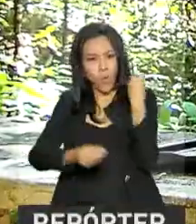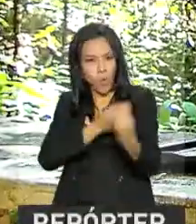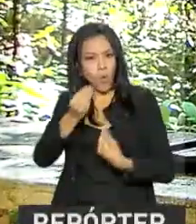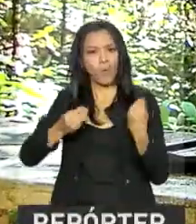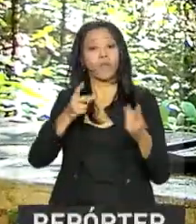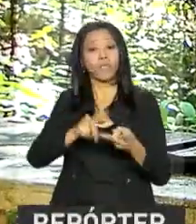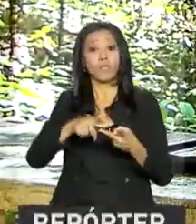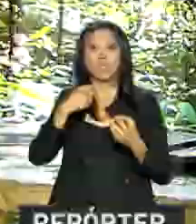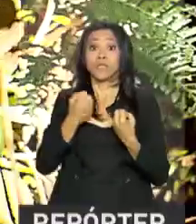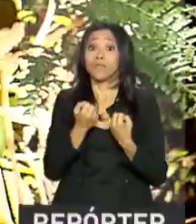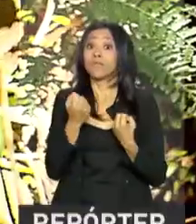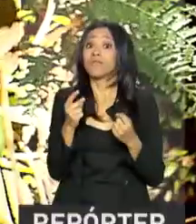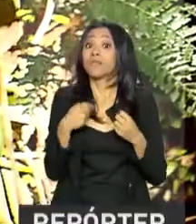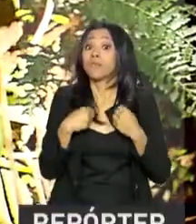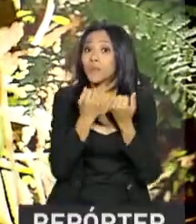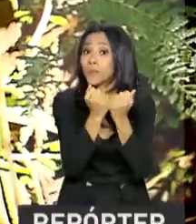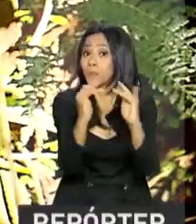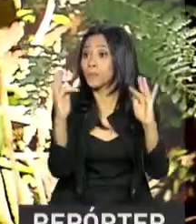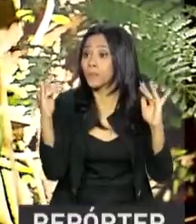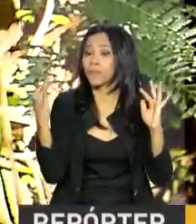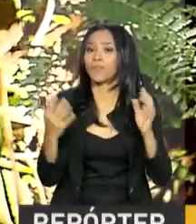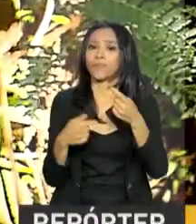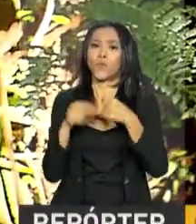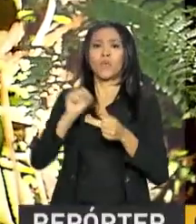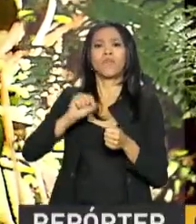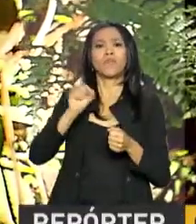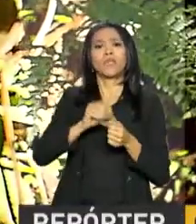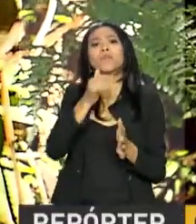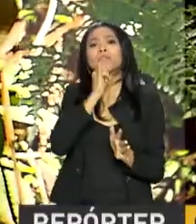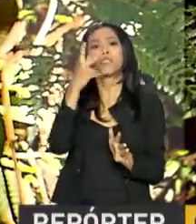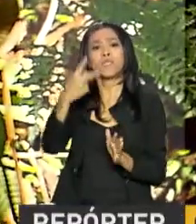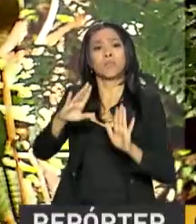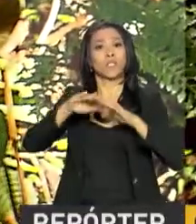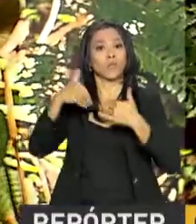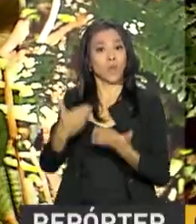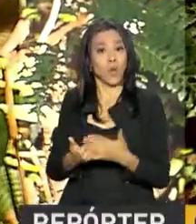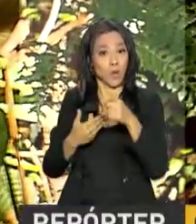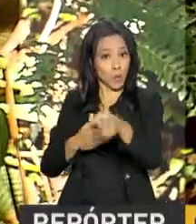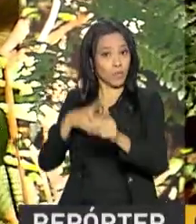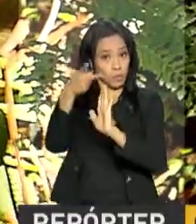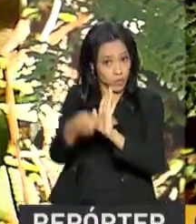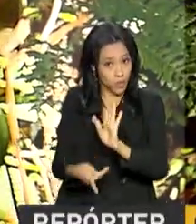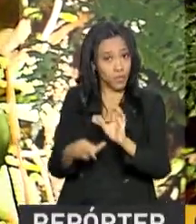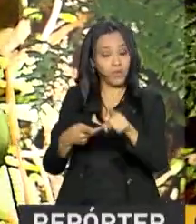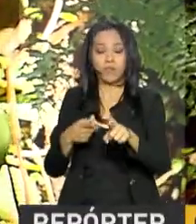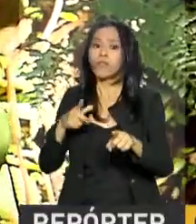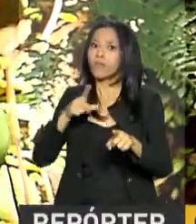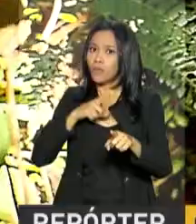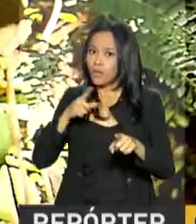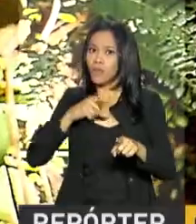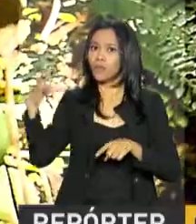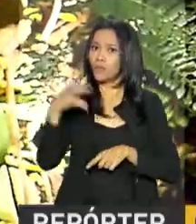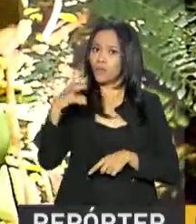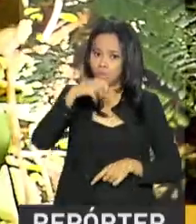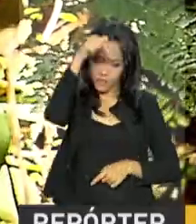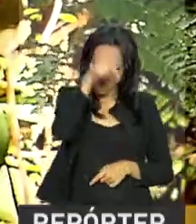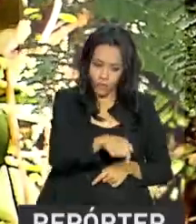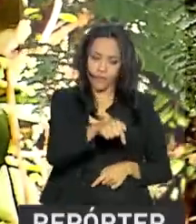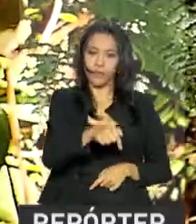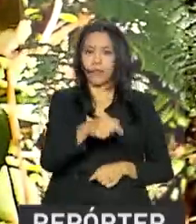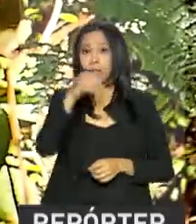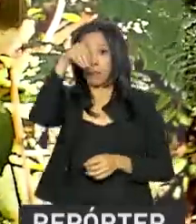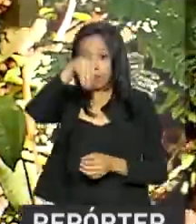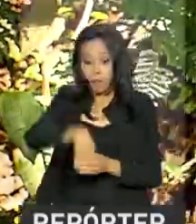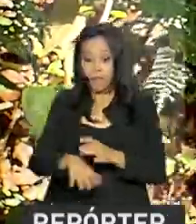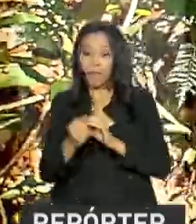sócio ambiental o que foi feito na escola por exemplo com água floresta tem um impacto direto aqui árvores